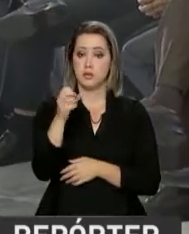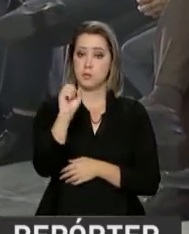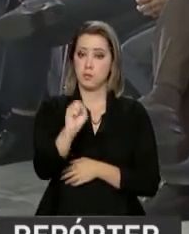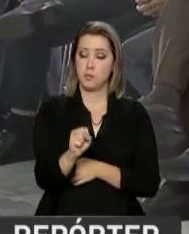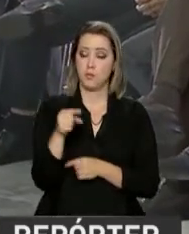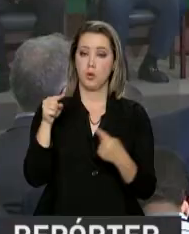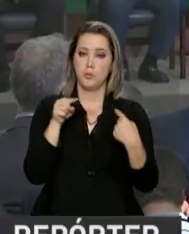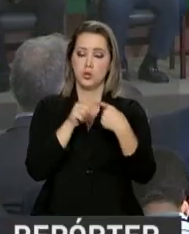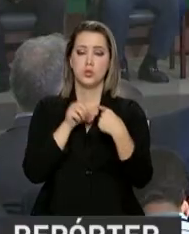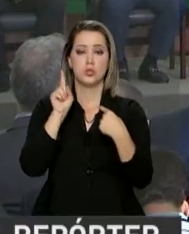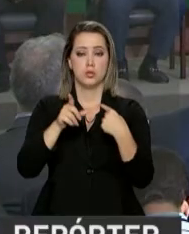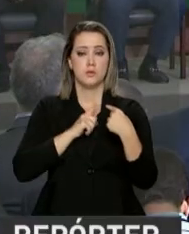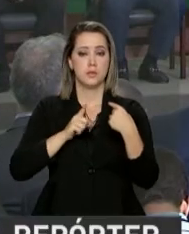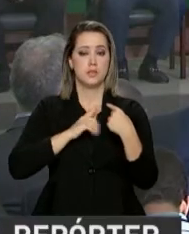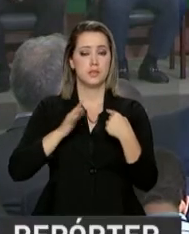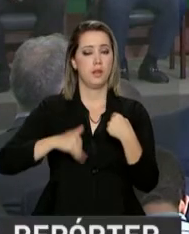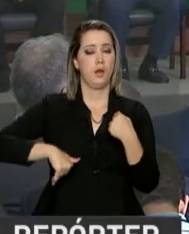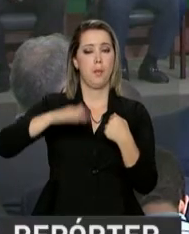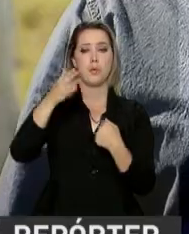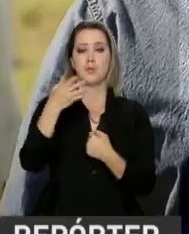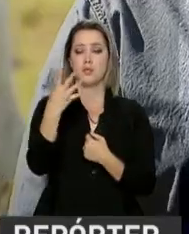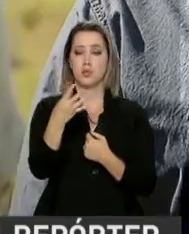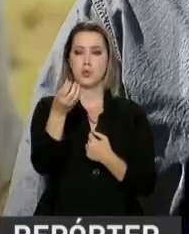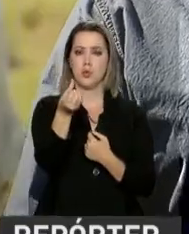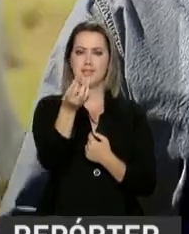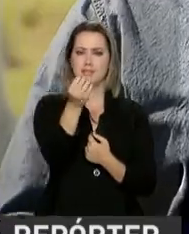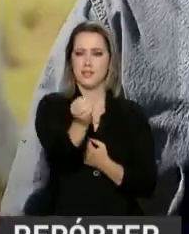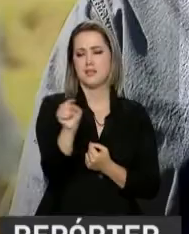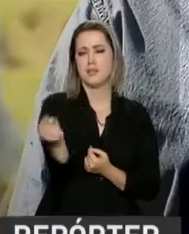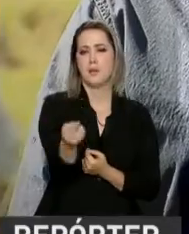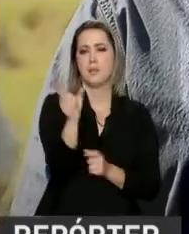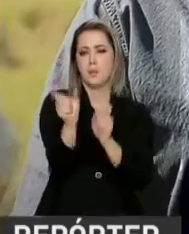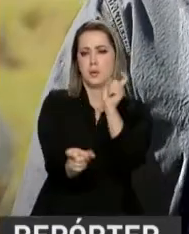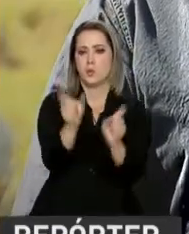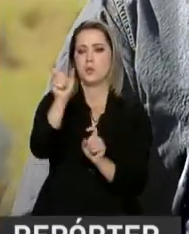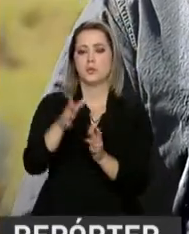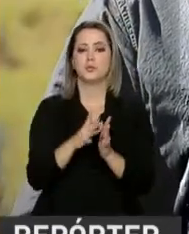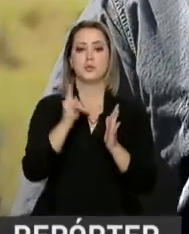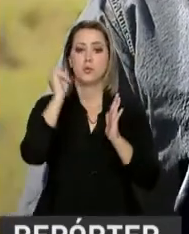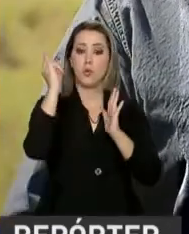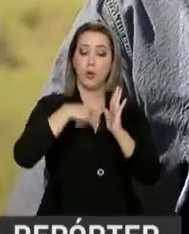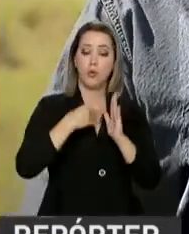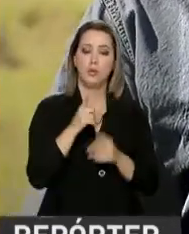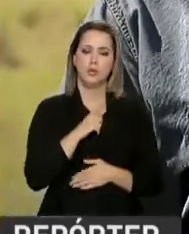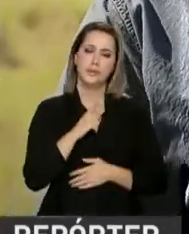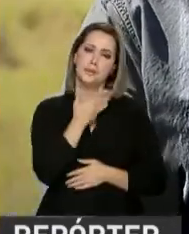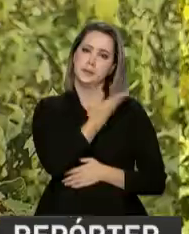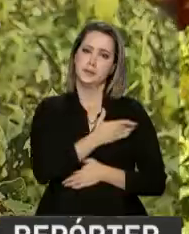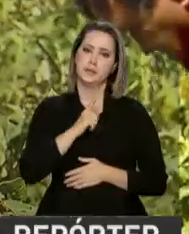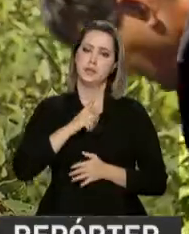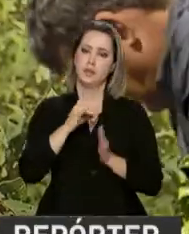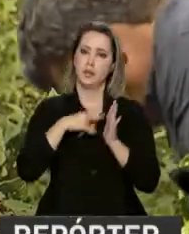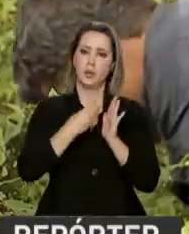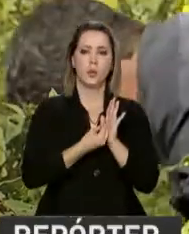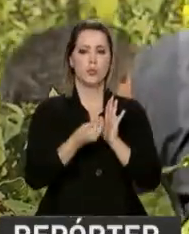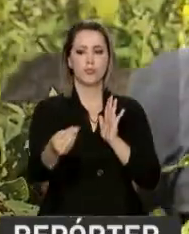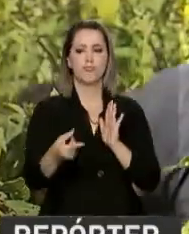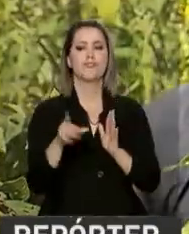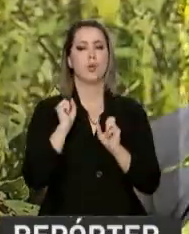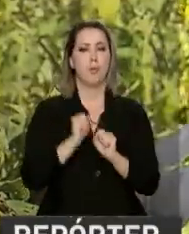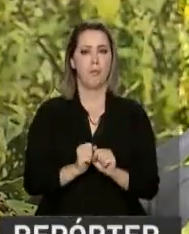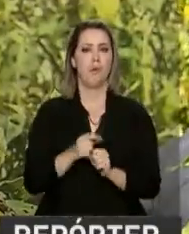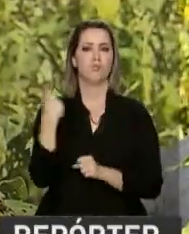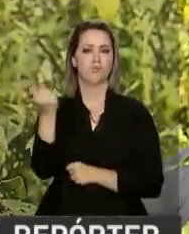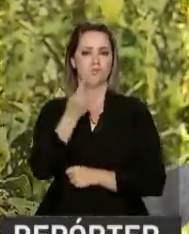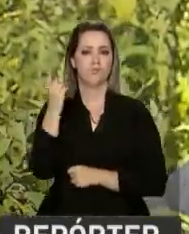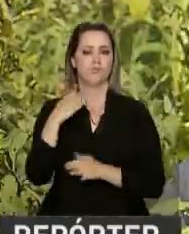a meta é que tenhamos 460 mil com o título com a escritura na mão a gente pode caminhar sobre o paulo leva